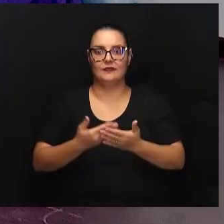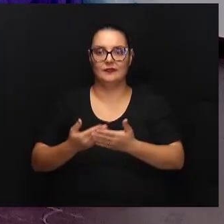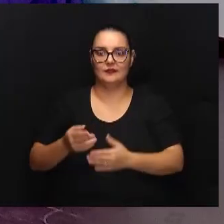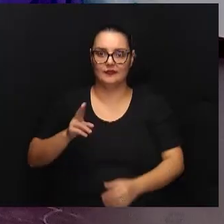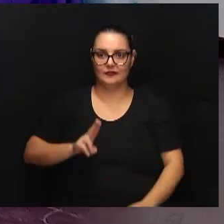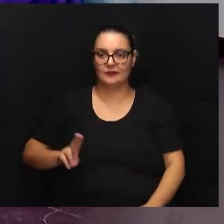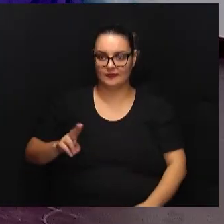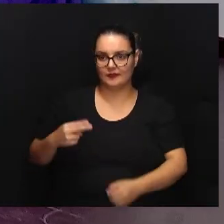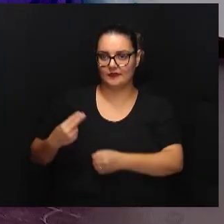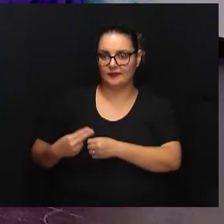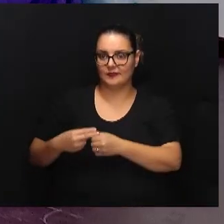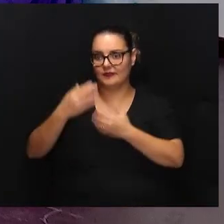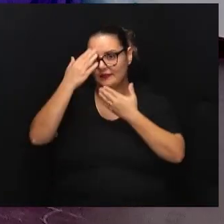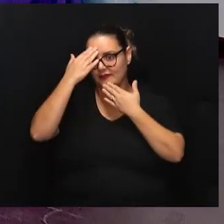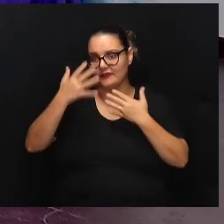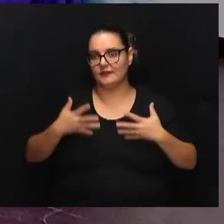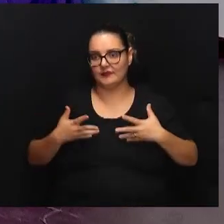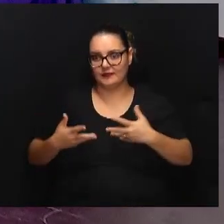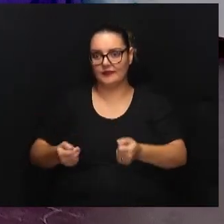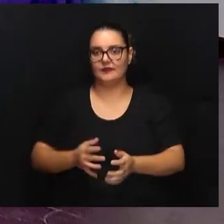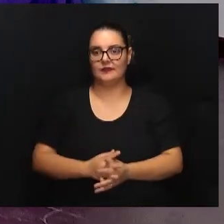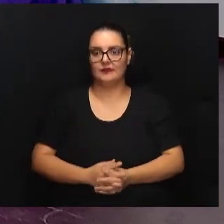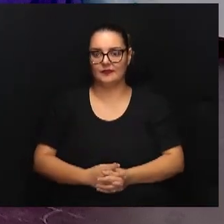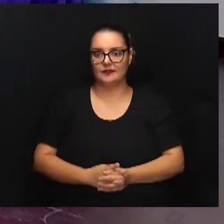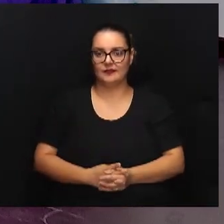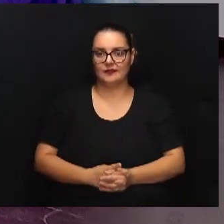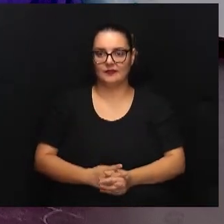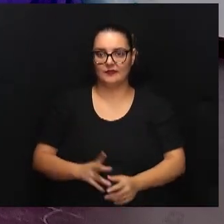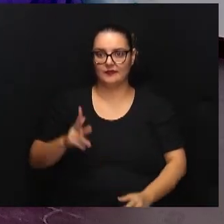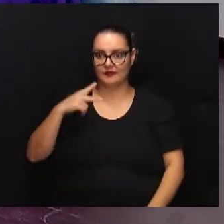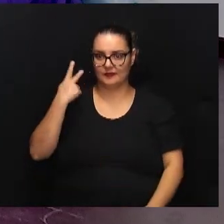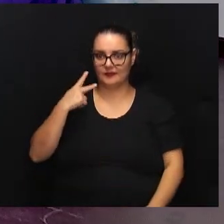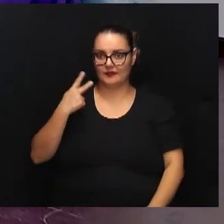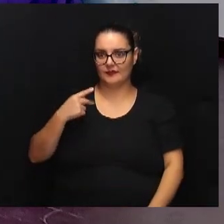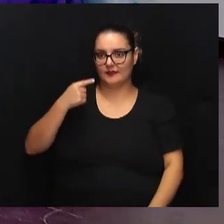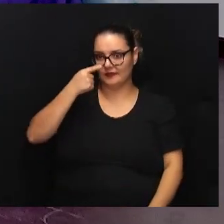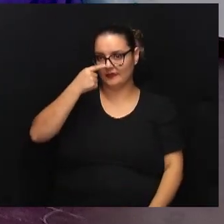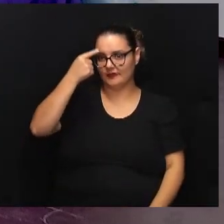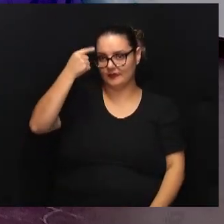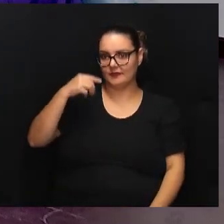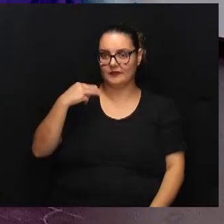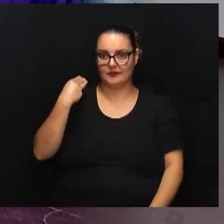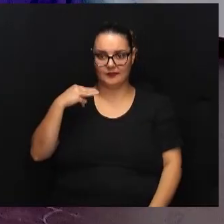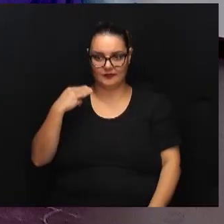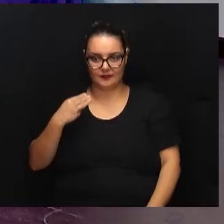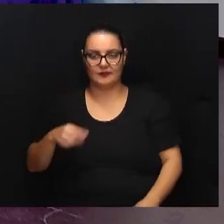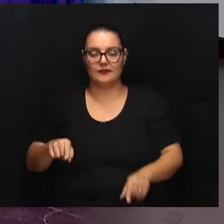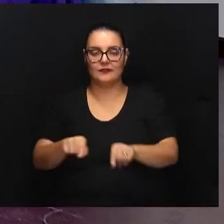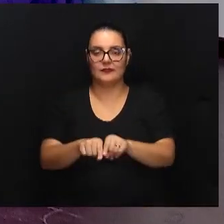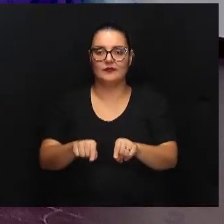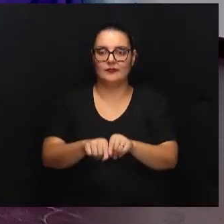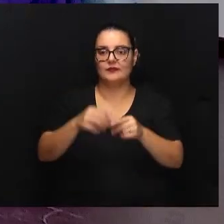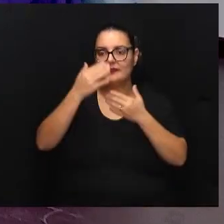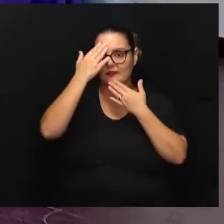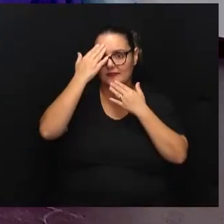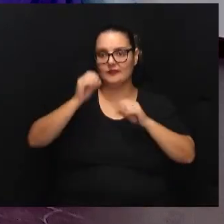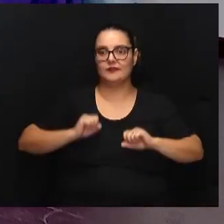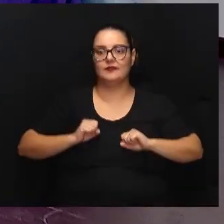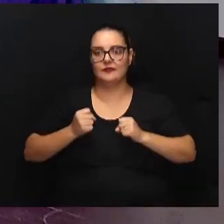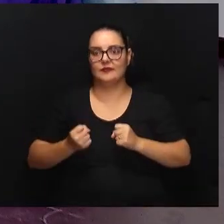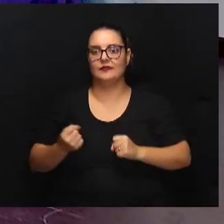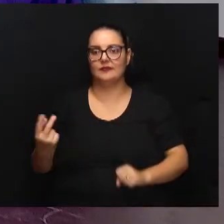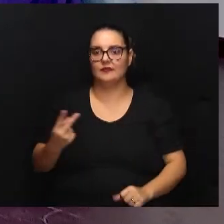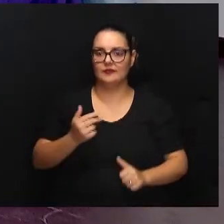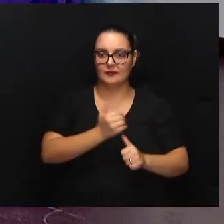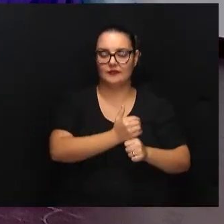e estudante da mesma universidade. Gostaria de agradecer o convite da vereadora Paola, a vereadora Mariana, mas